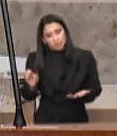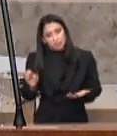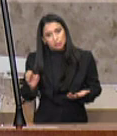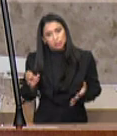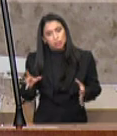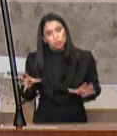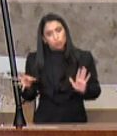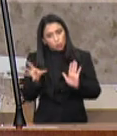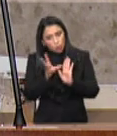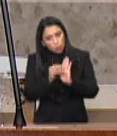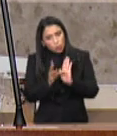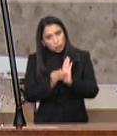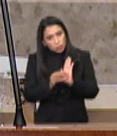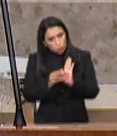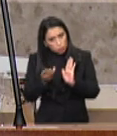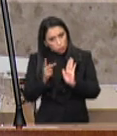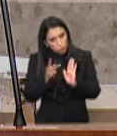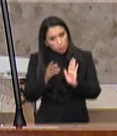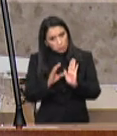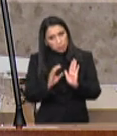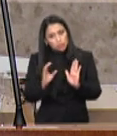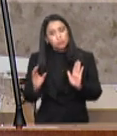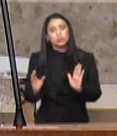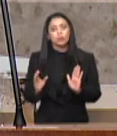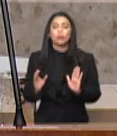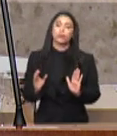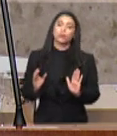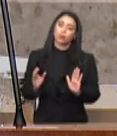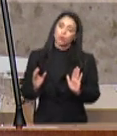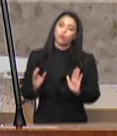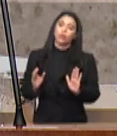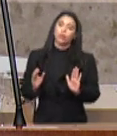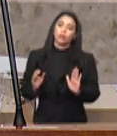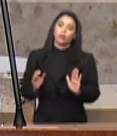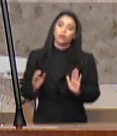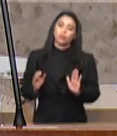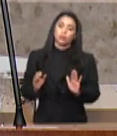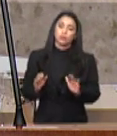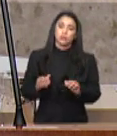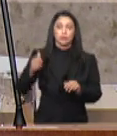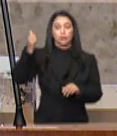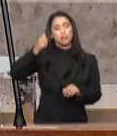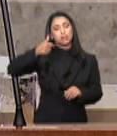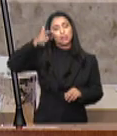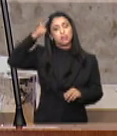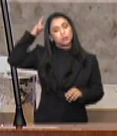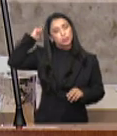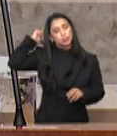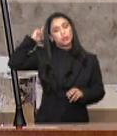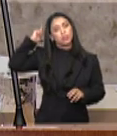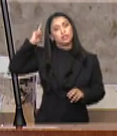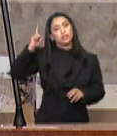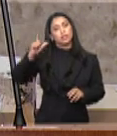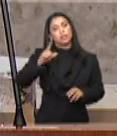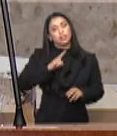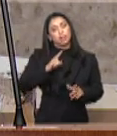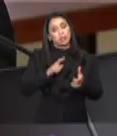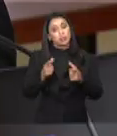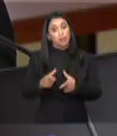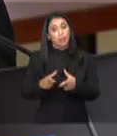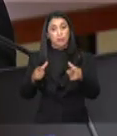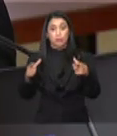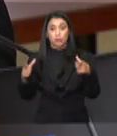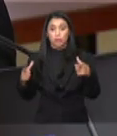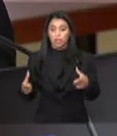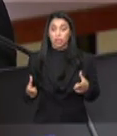de conteúdo do habeas corpus, a posição do ministro Alexandre de Moraes terminou majoritária